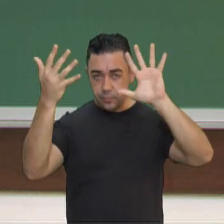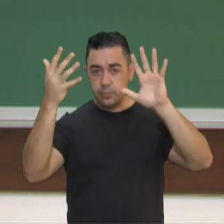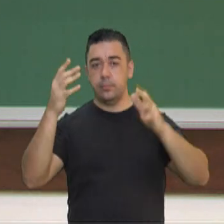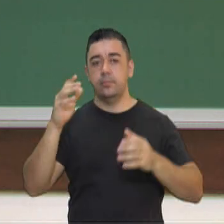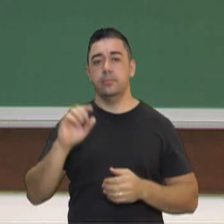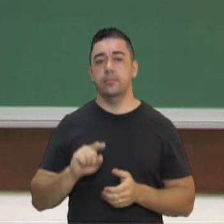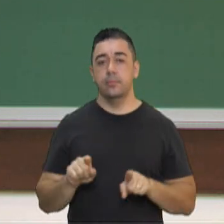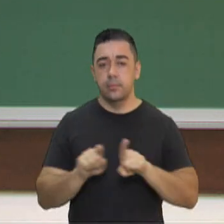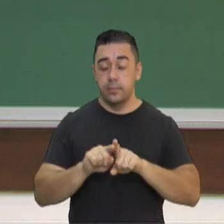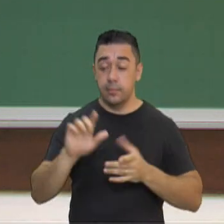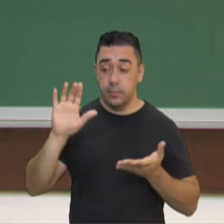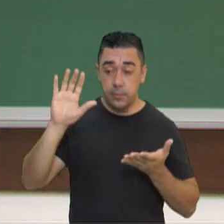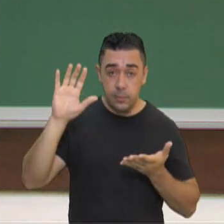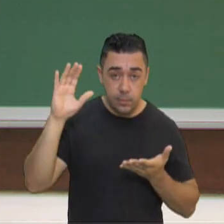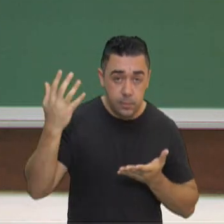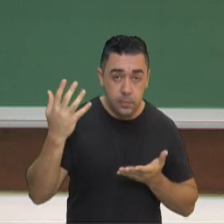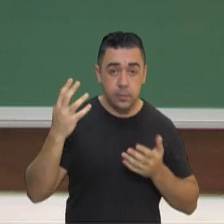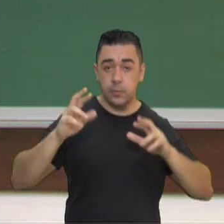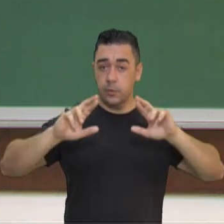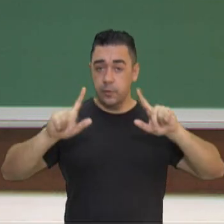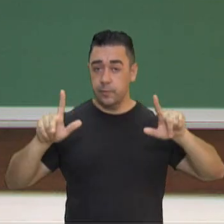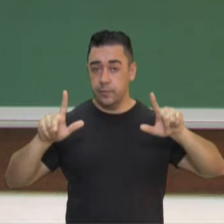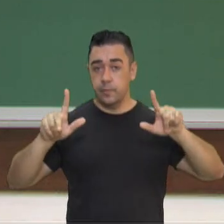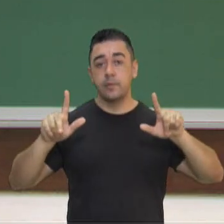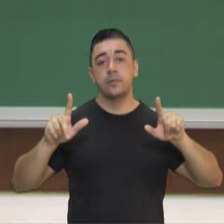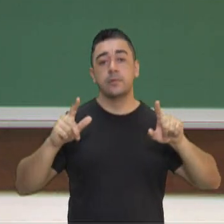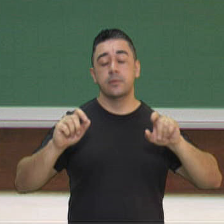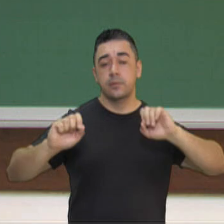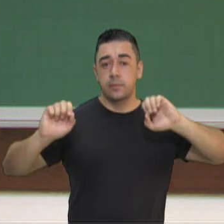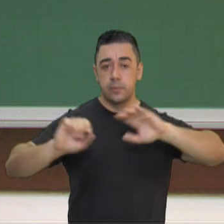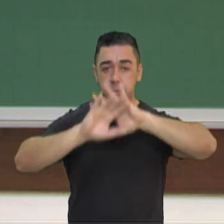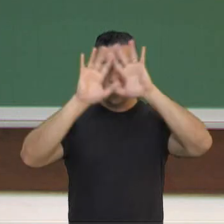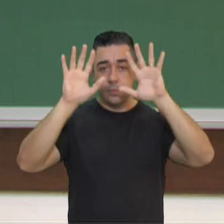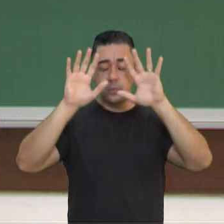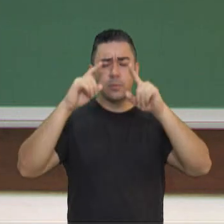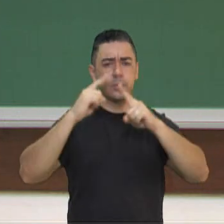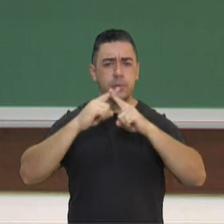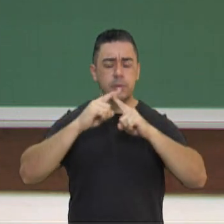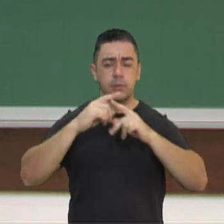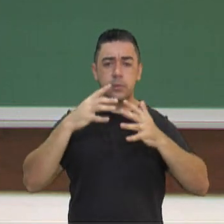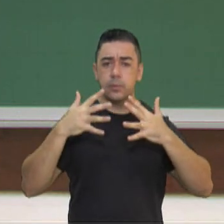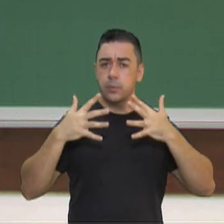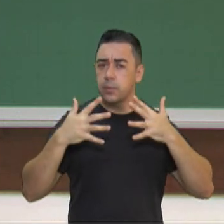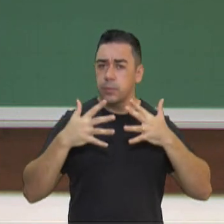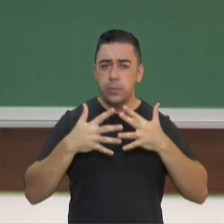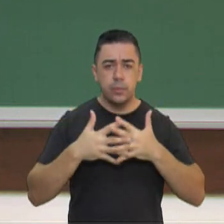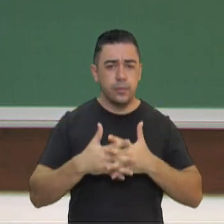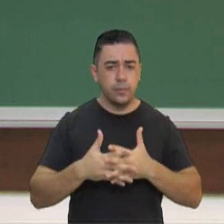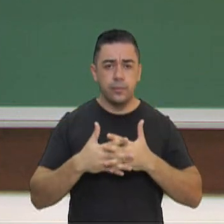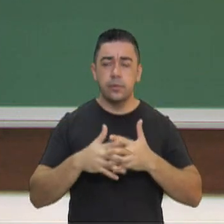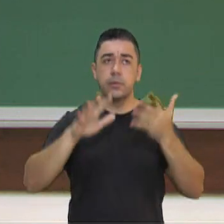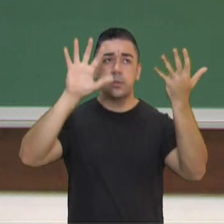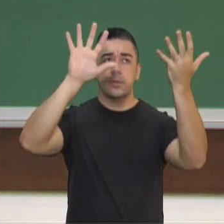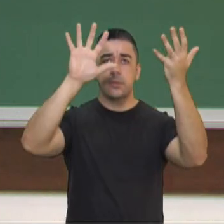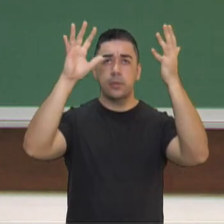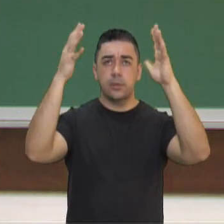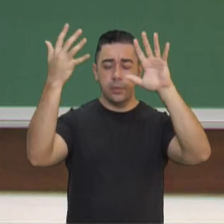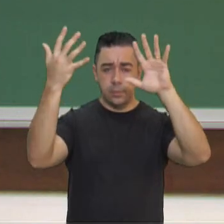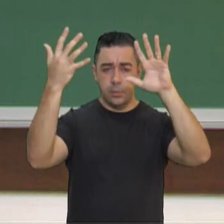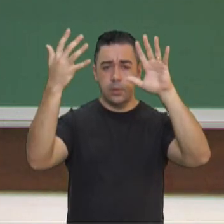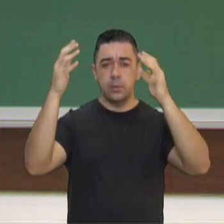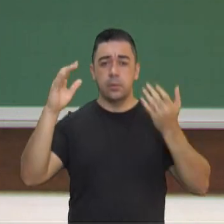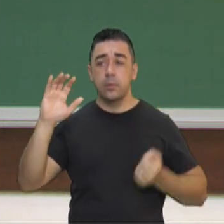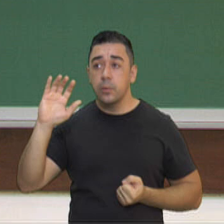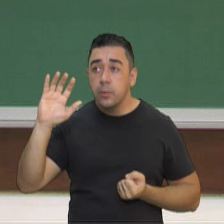que tenha ficado bem claro isso para vocês. Por quê? Porque muita gente se confunde, né? São coisas que têm